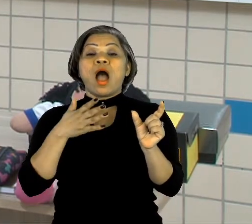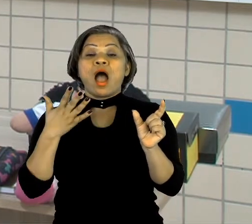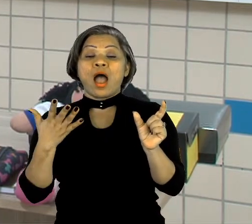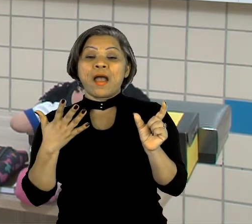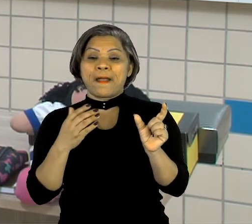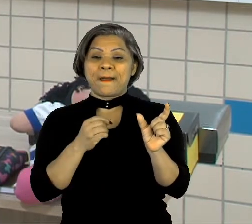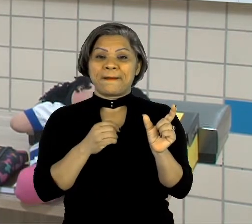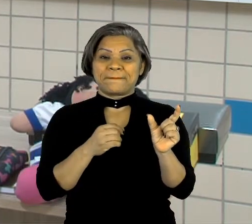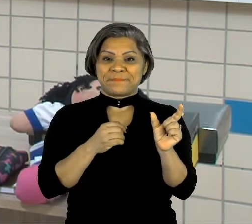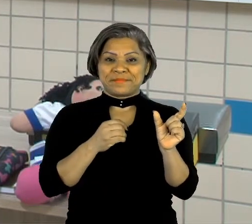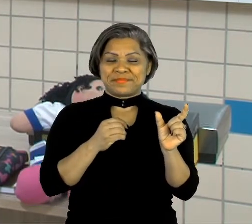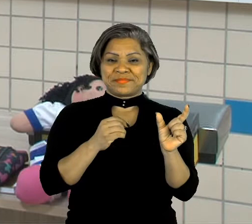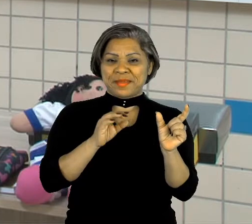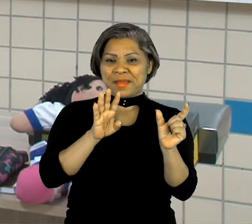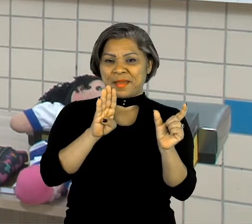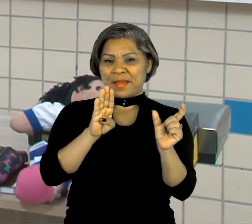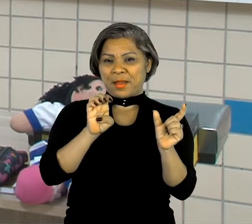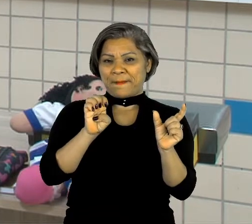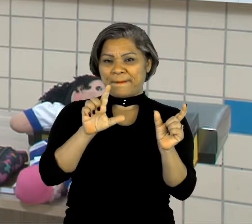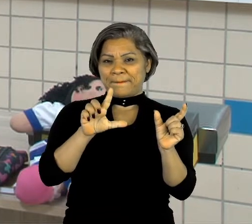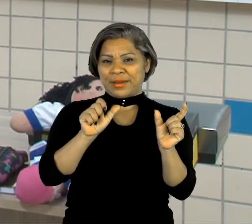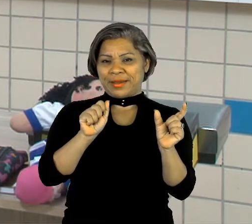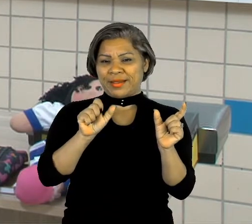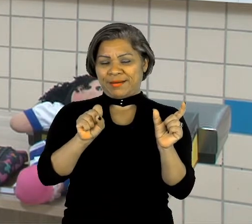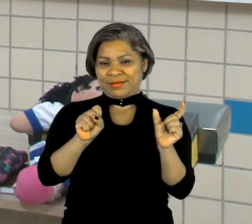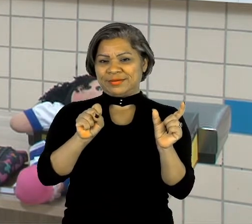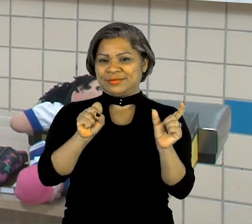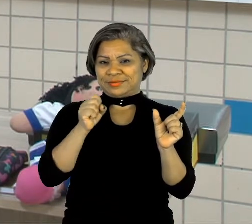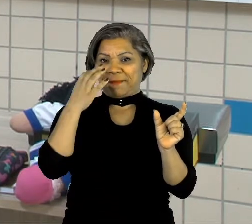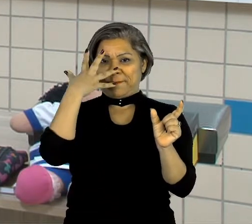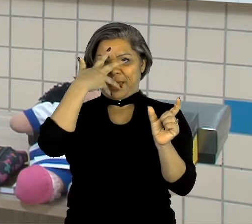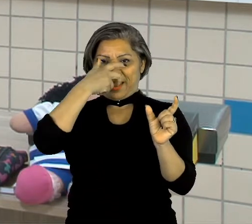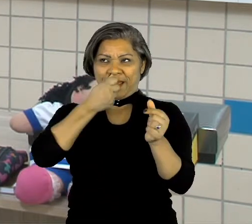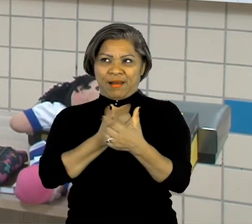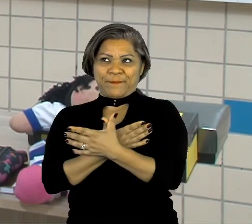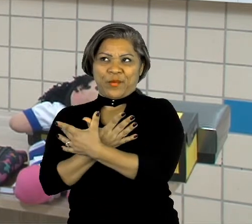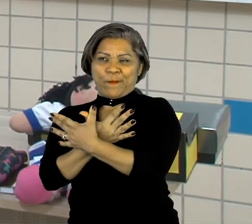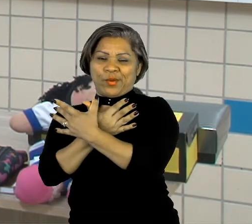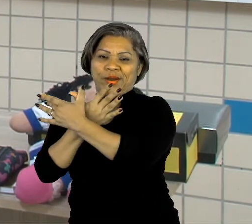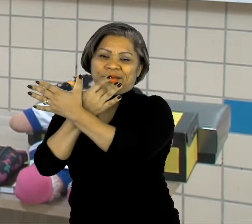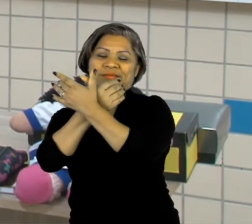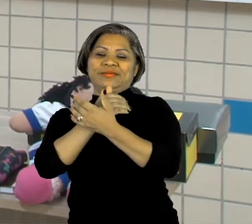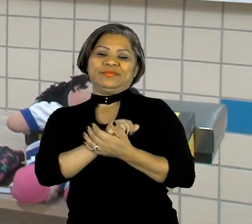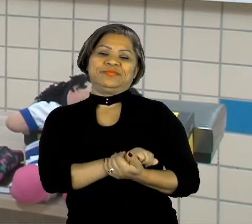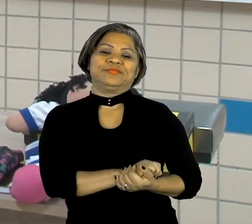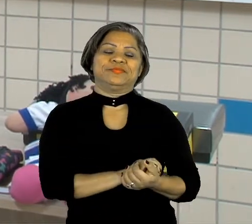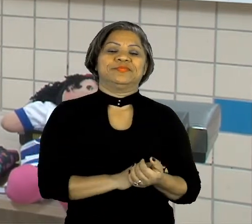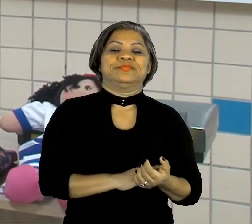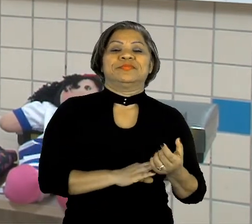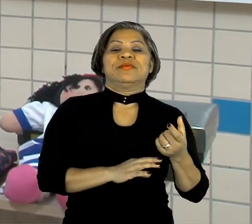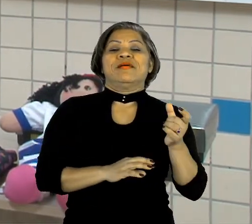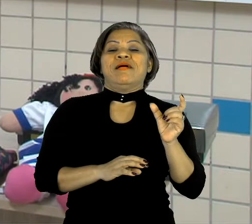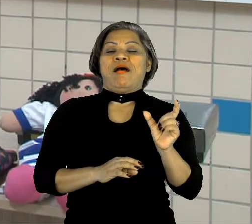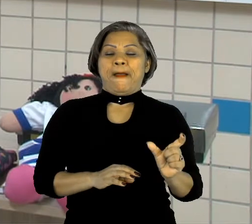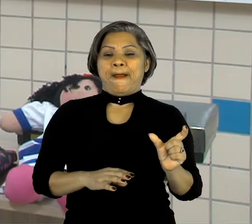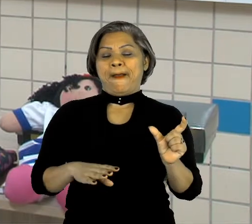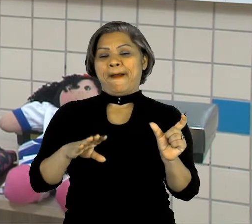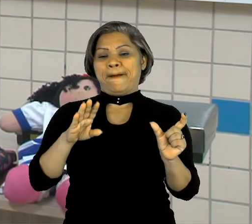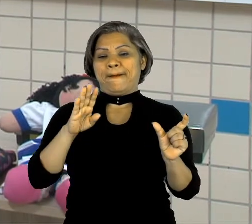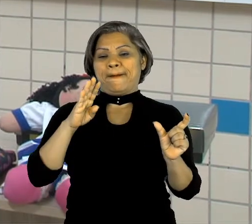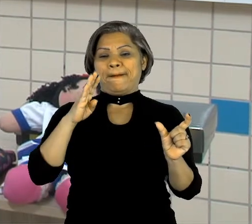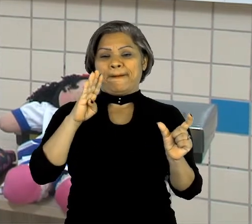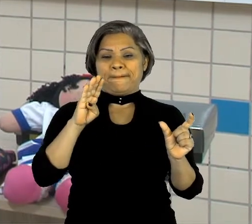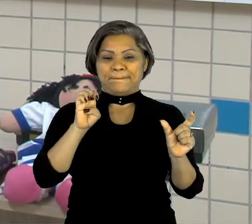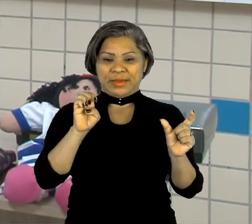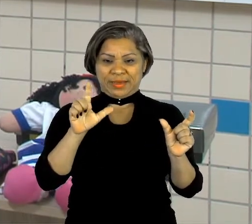belas. Estava lá no poema das borboletas. Belas borboletas que brincam. Então, olha só. Belas. Quantas